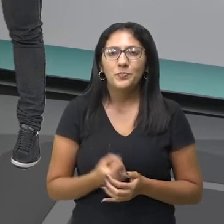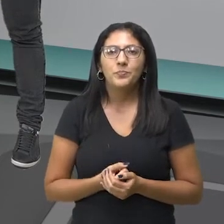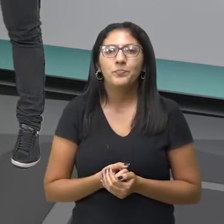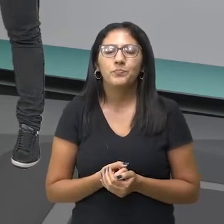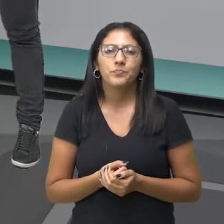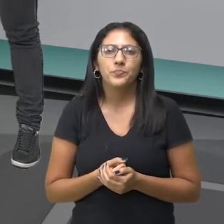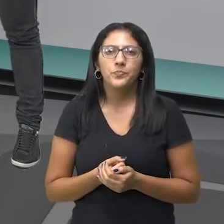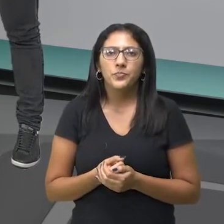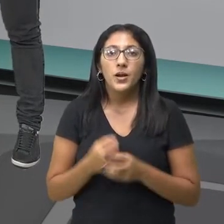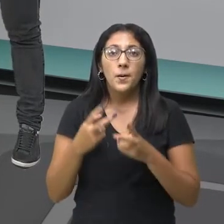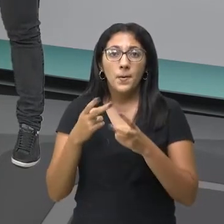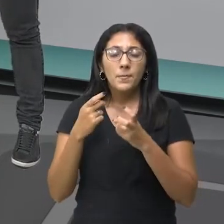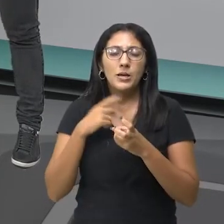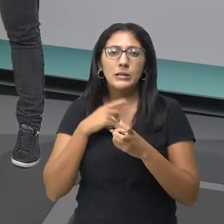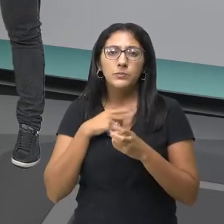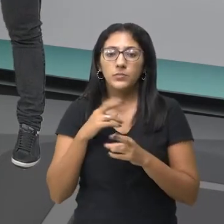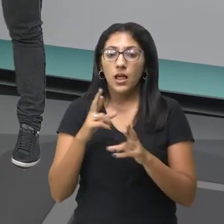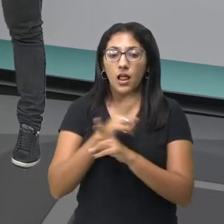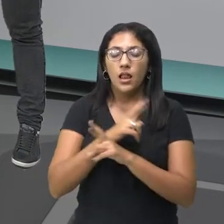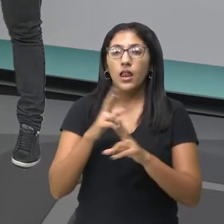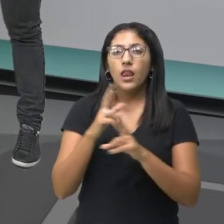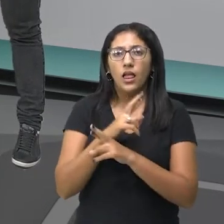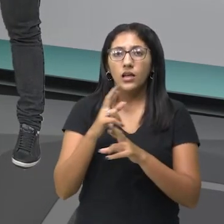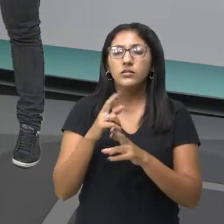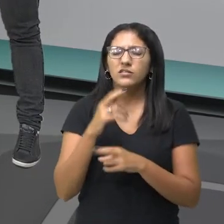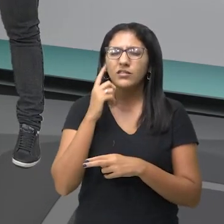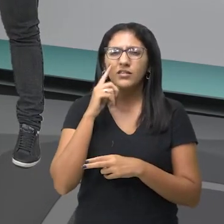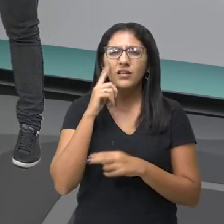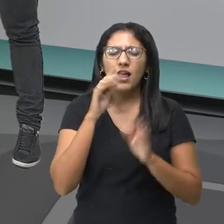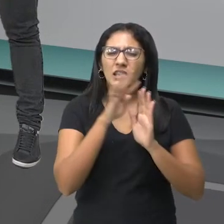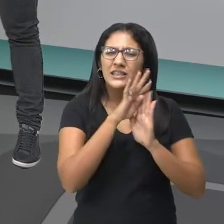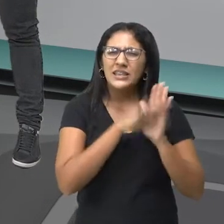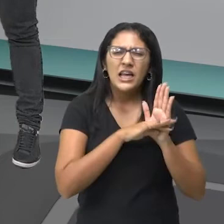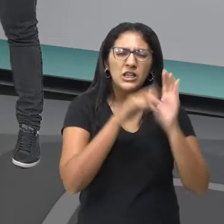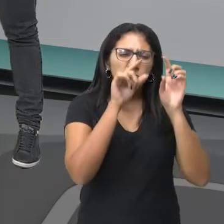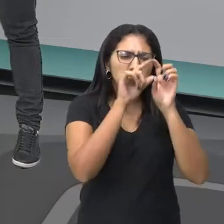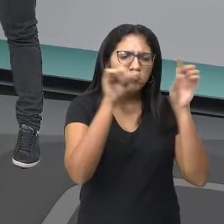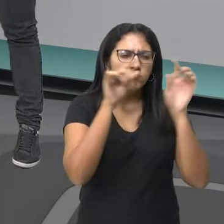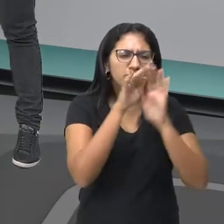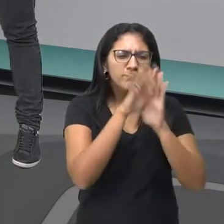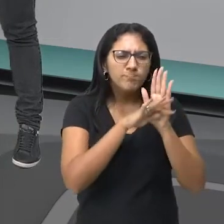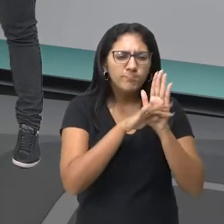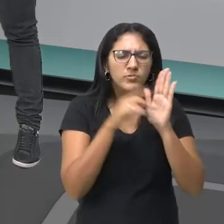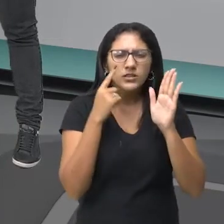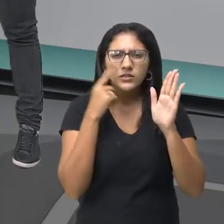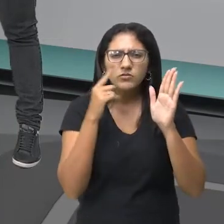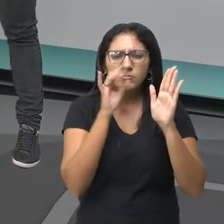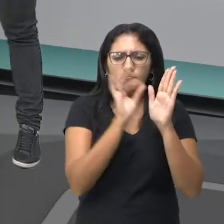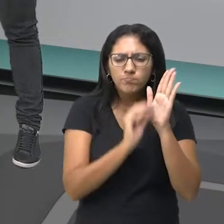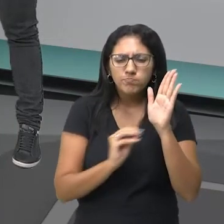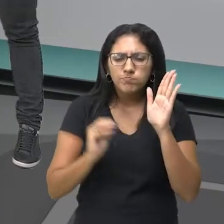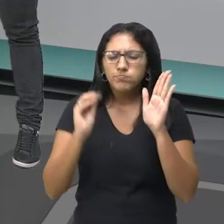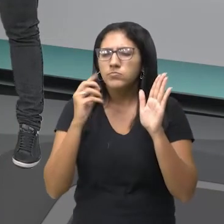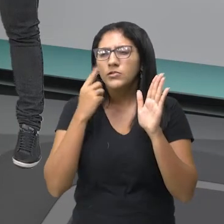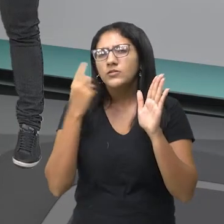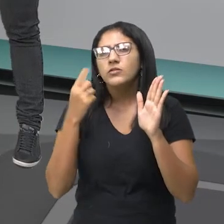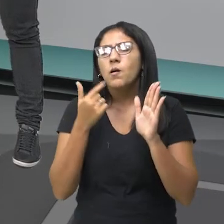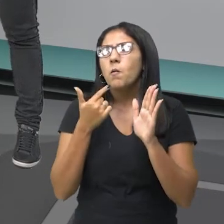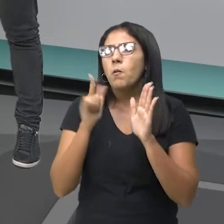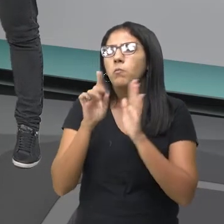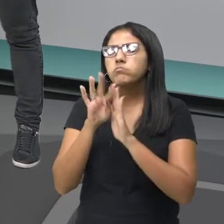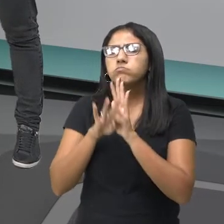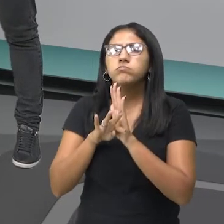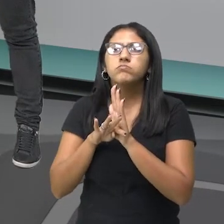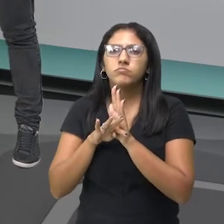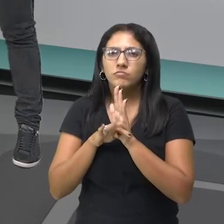percebe que eu já fiz um movimento de leitura diferente. Eu estava no título e já fiz a leitura dos hipertextos